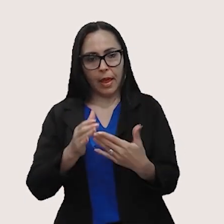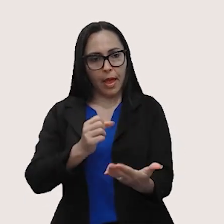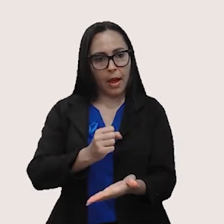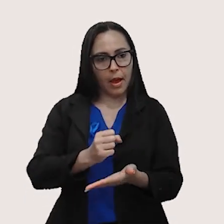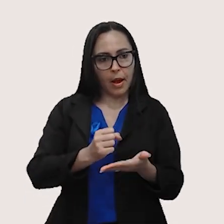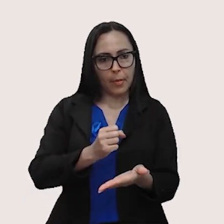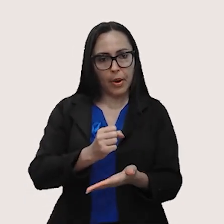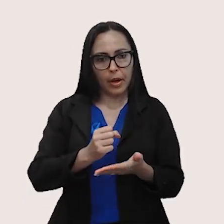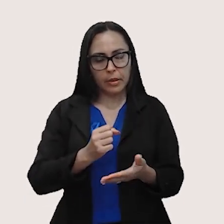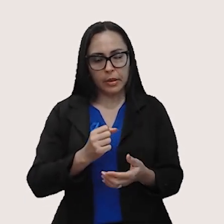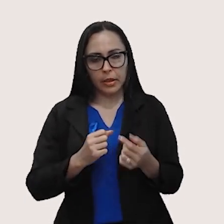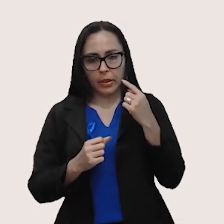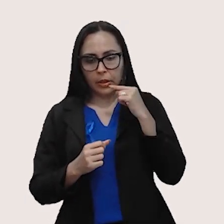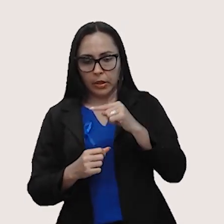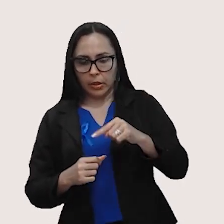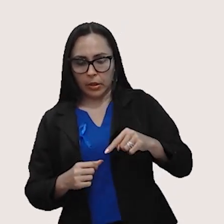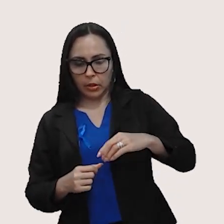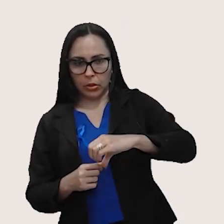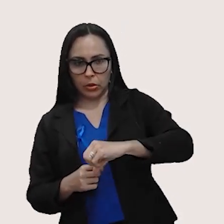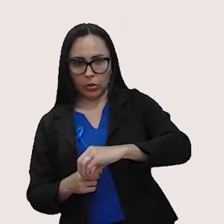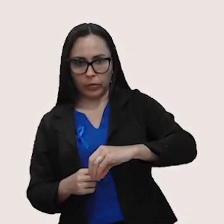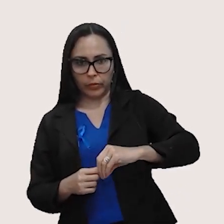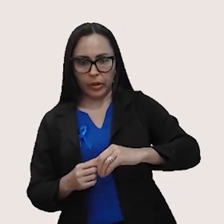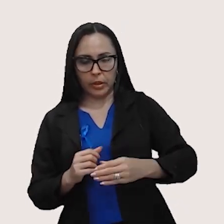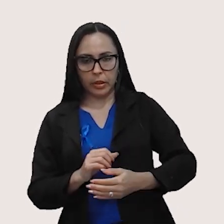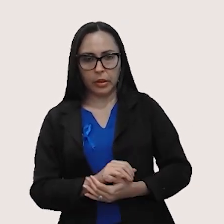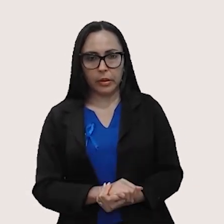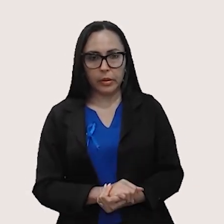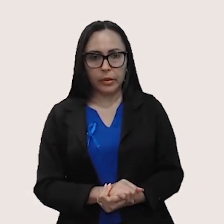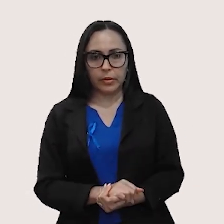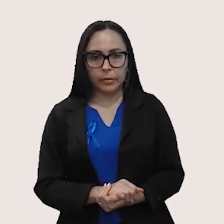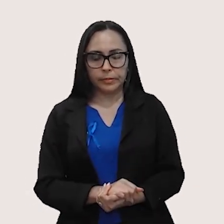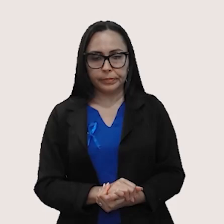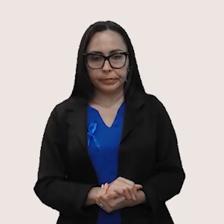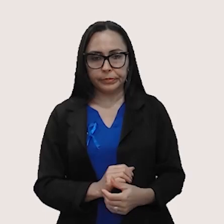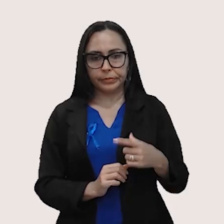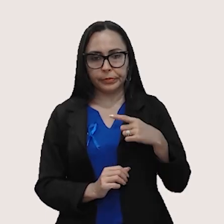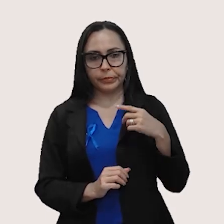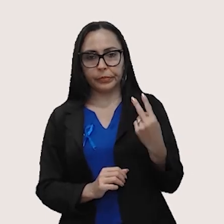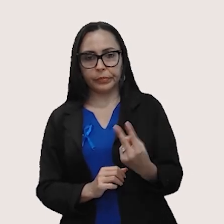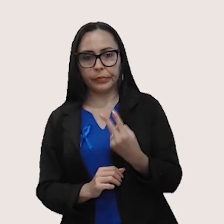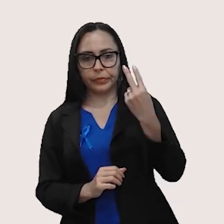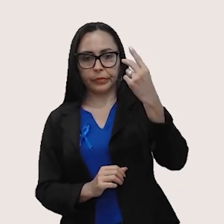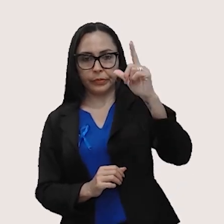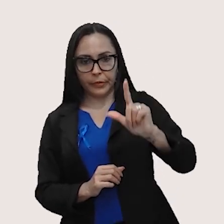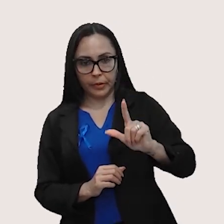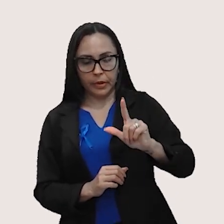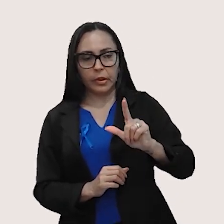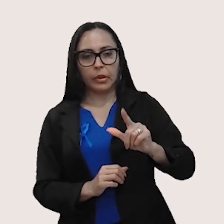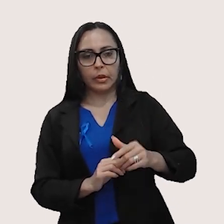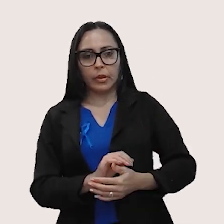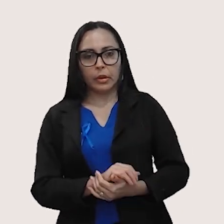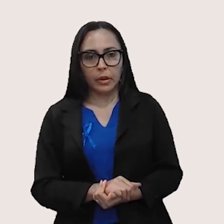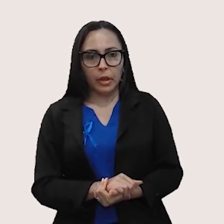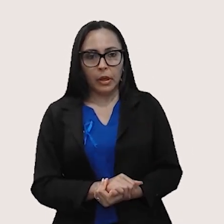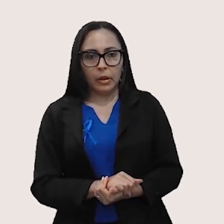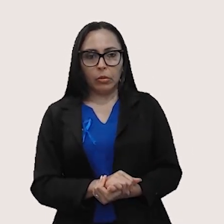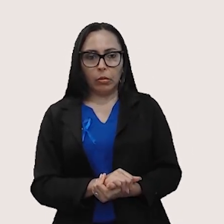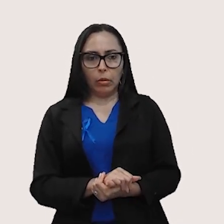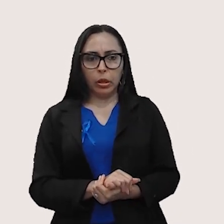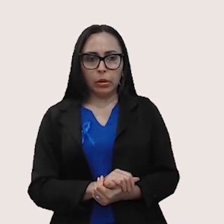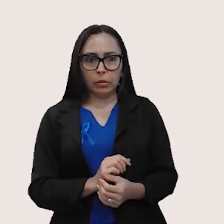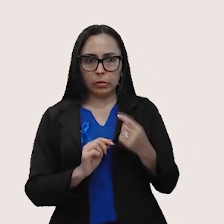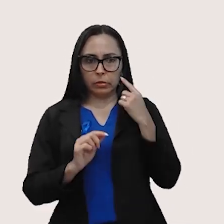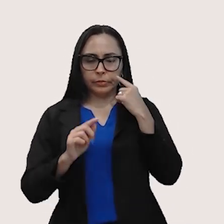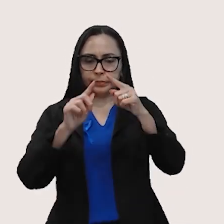formando 90 graus. E aqui eu tenho o valor L, que é a hipotenusa desse triângulo retângulo,